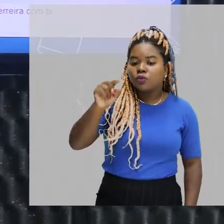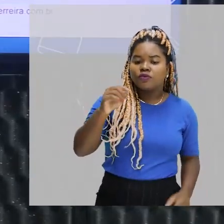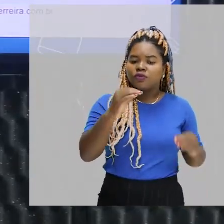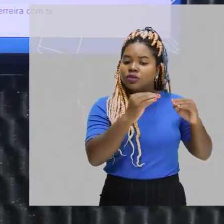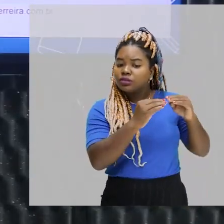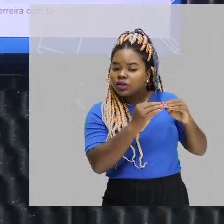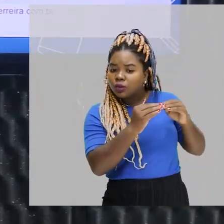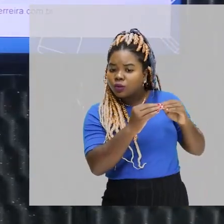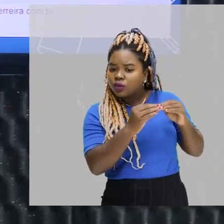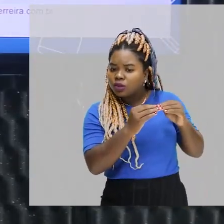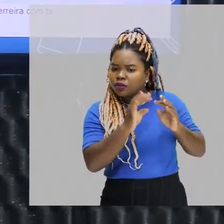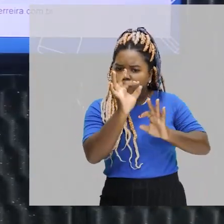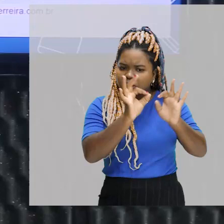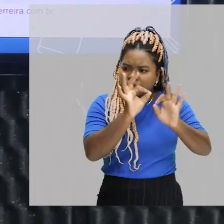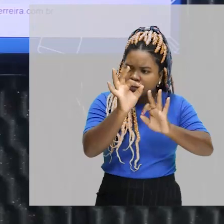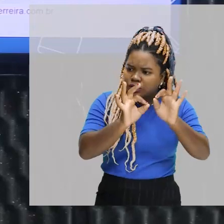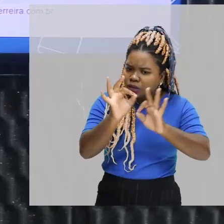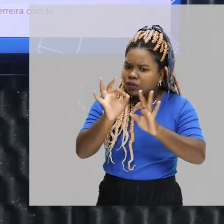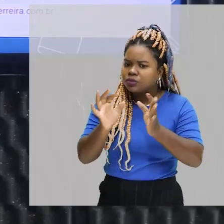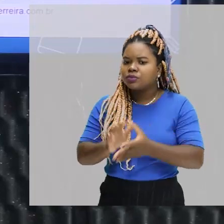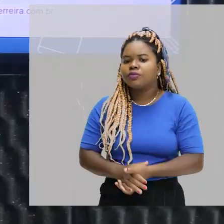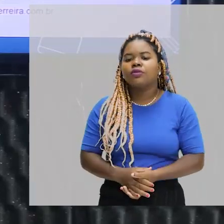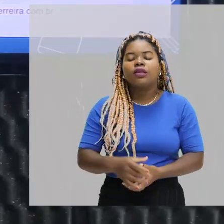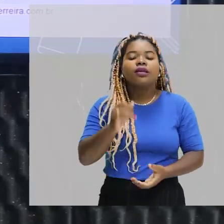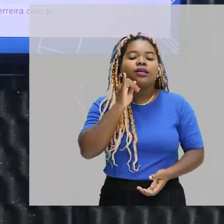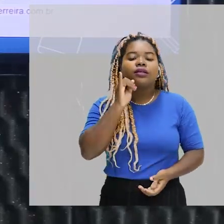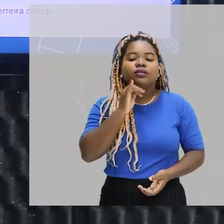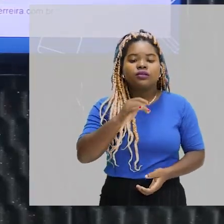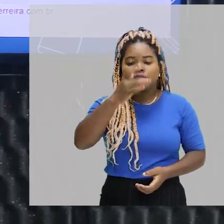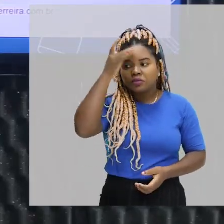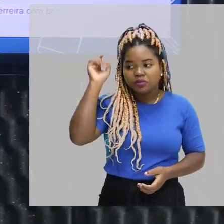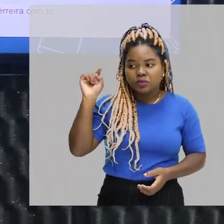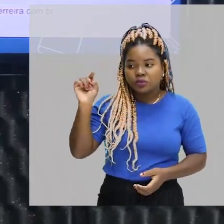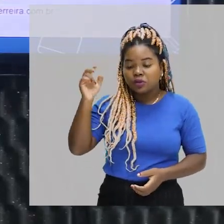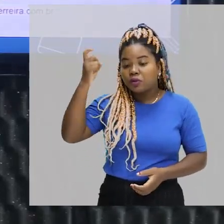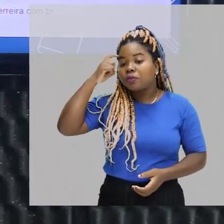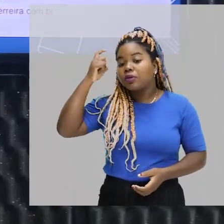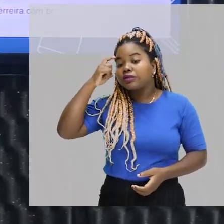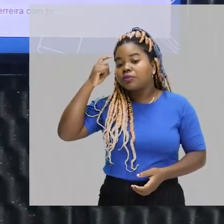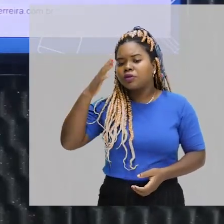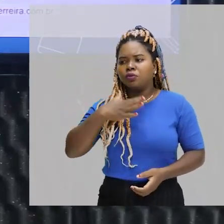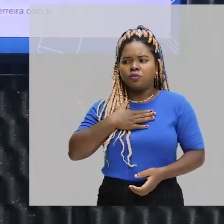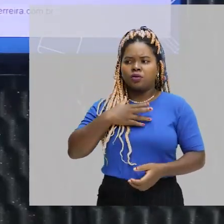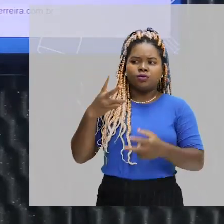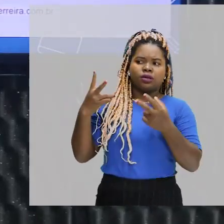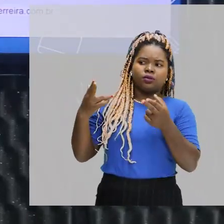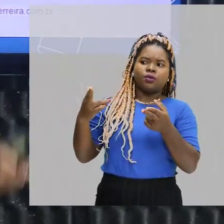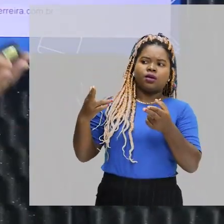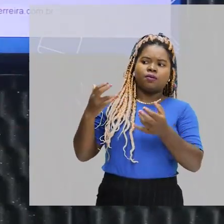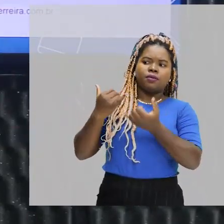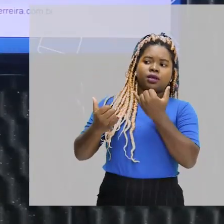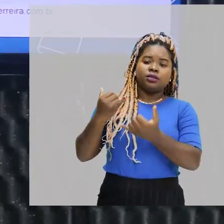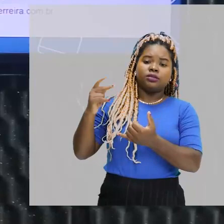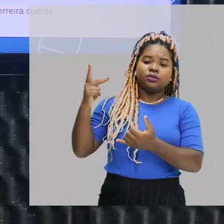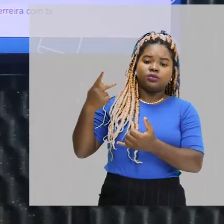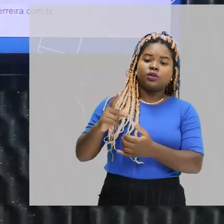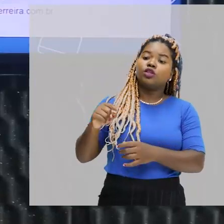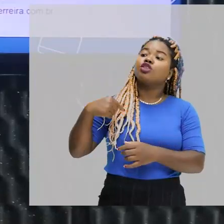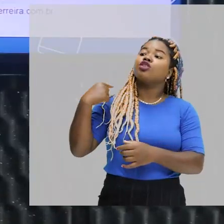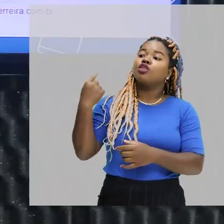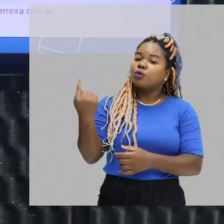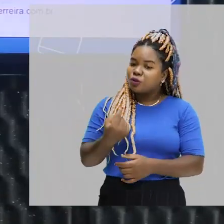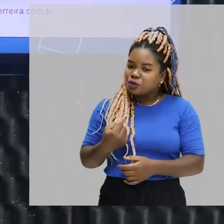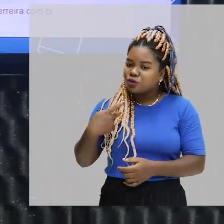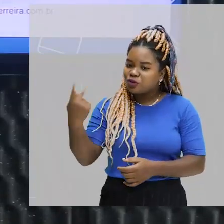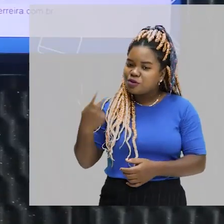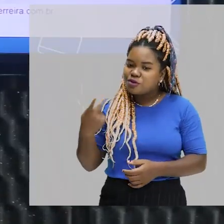você se alinha. Fulano de tal tem um pensamento. O meu pensamento é igual, é parecido com o dele, a gente concorda. Então, a